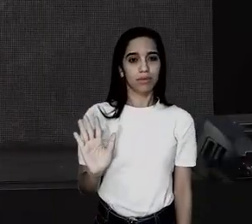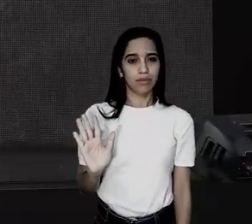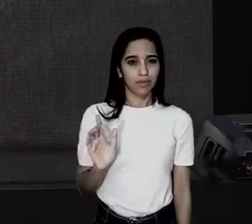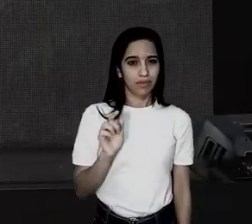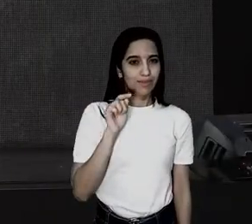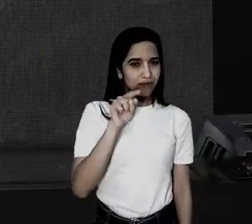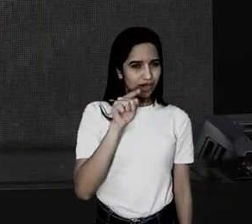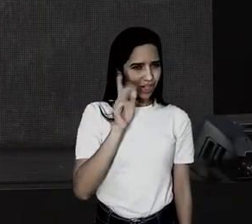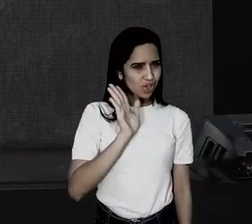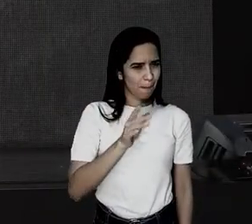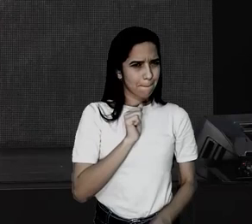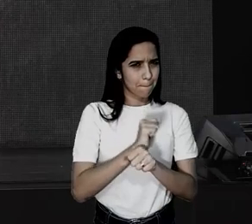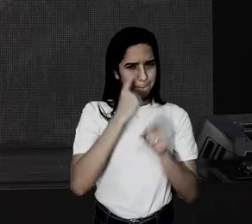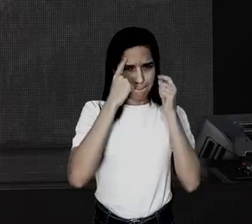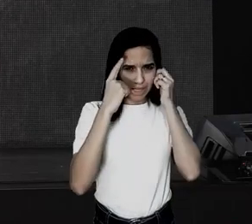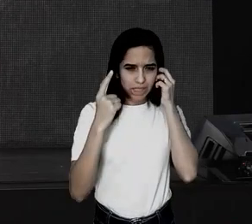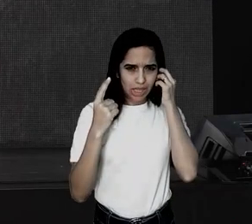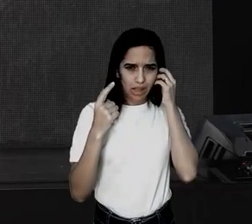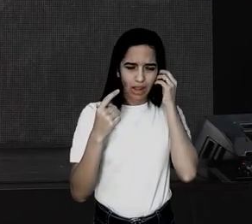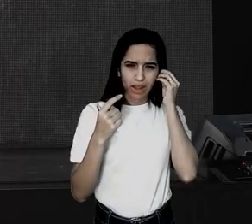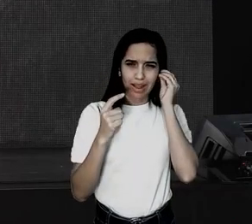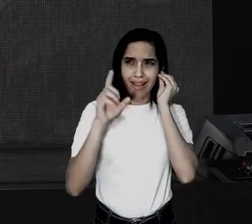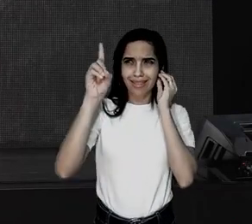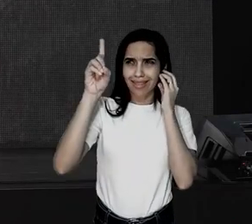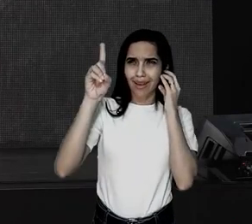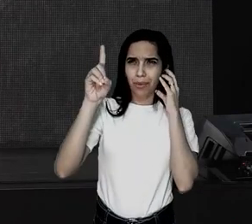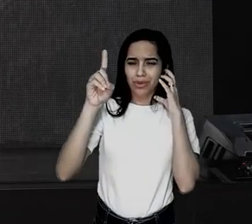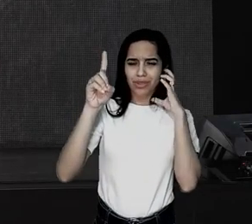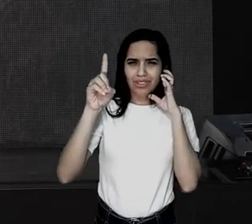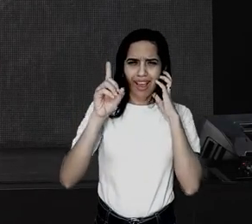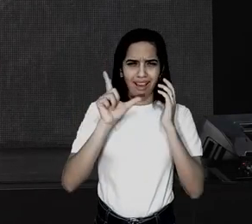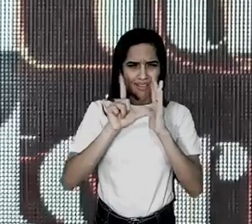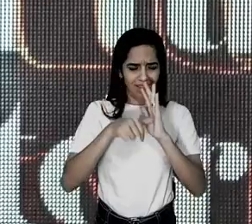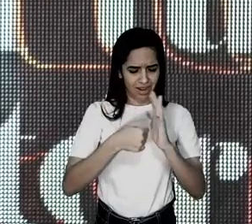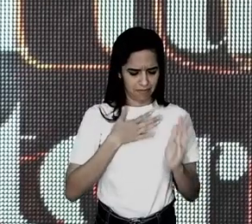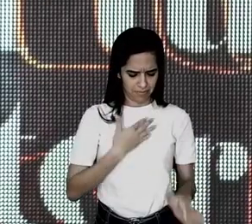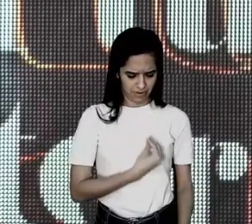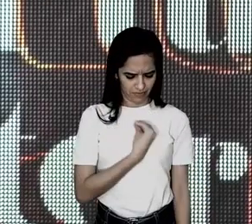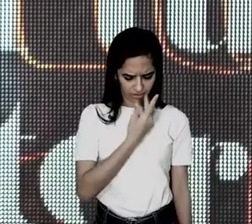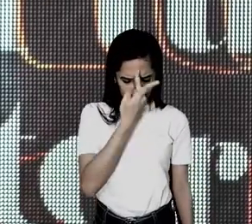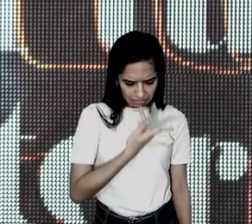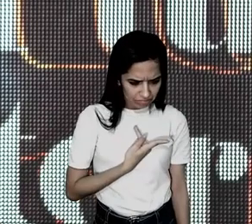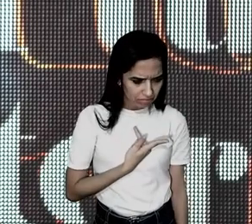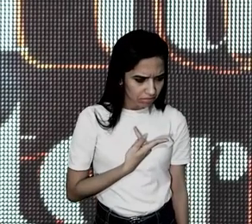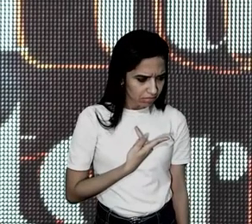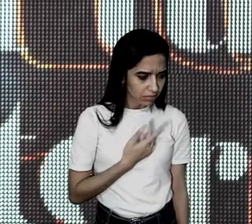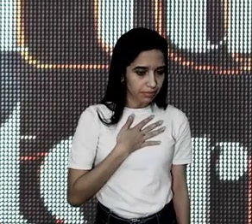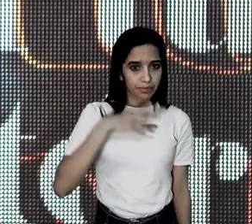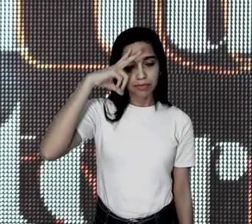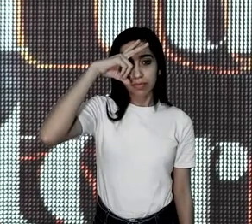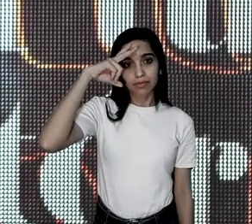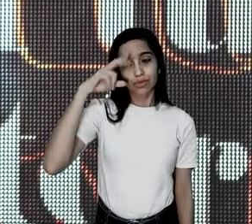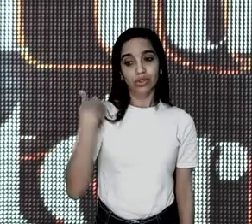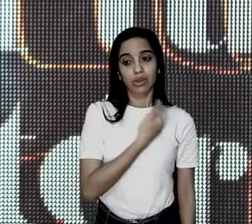que você já se perguntou: Deus está atrasado na minha vida, está atrasado na minha história? Nós corremos